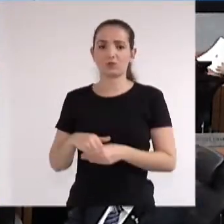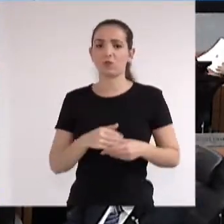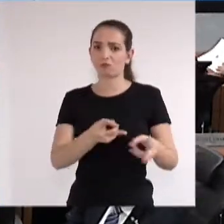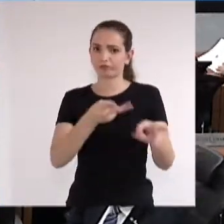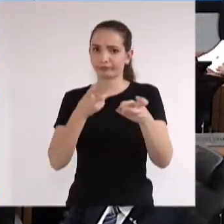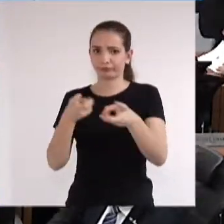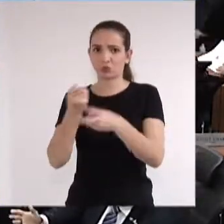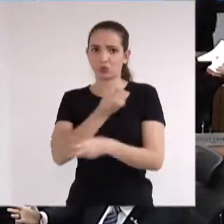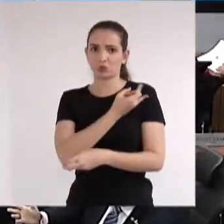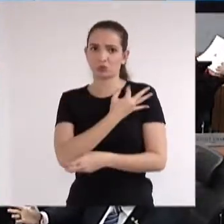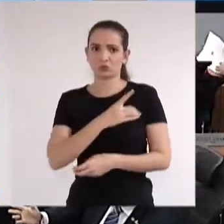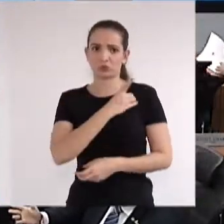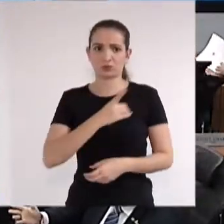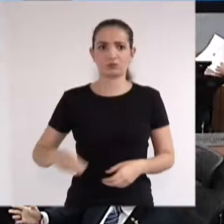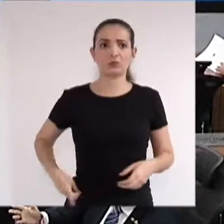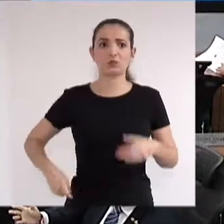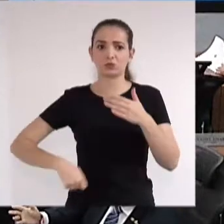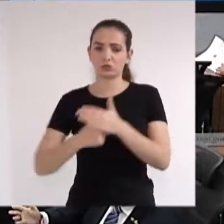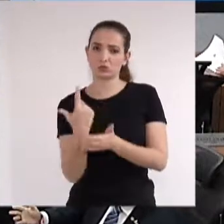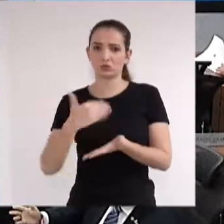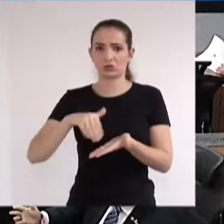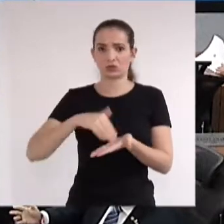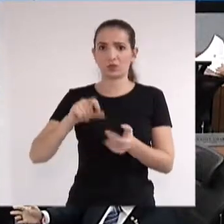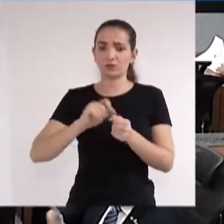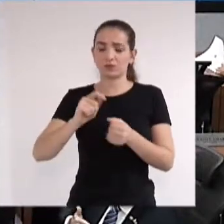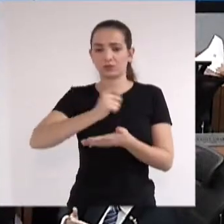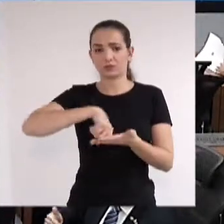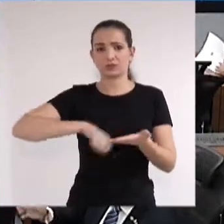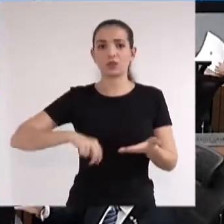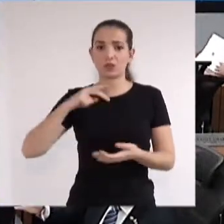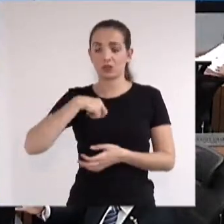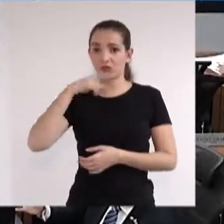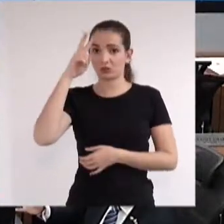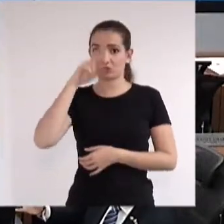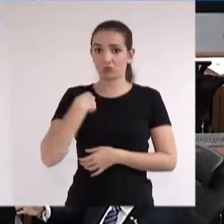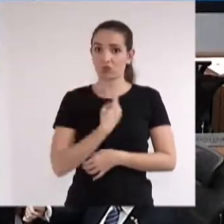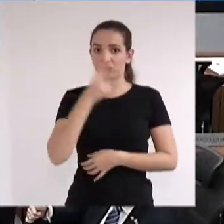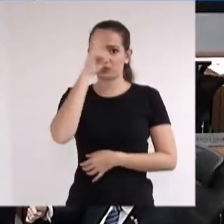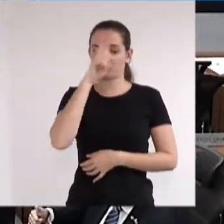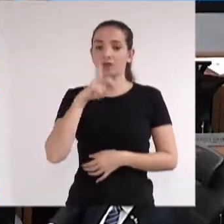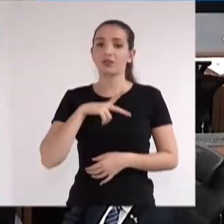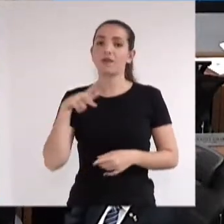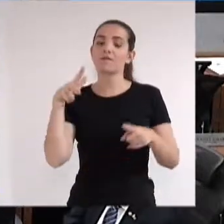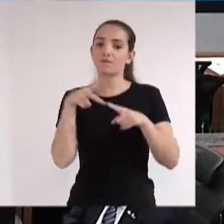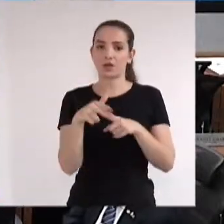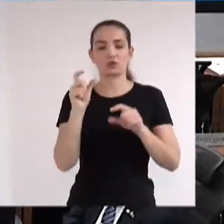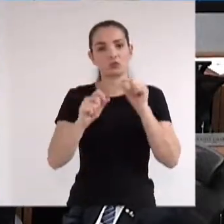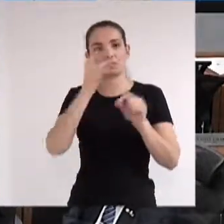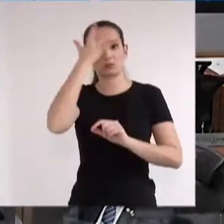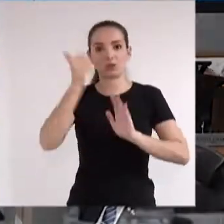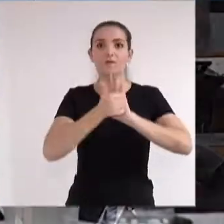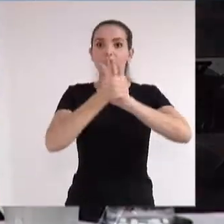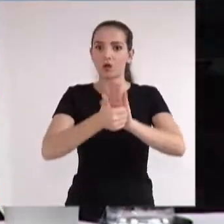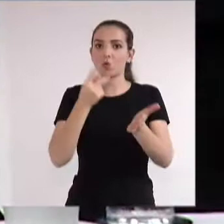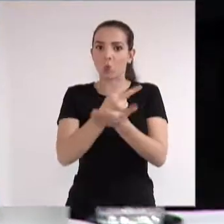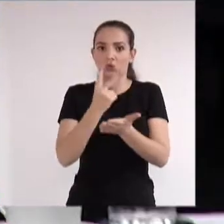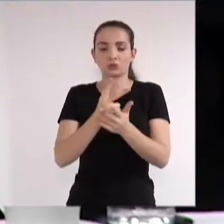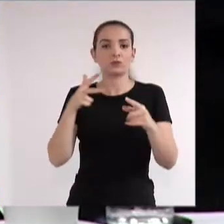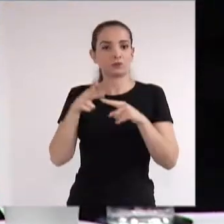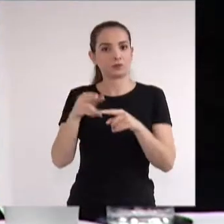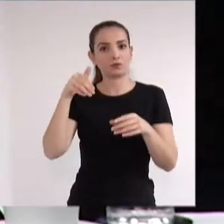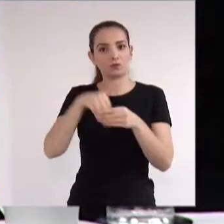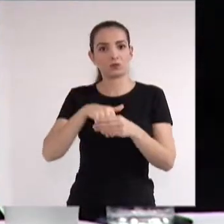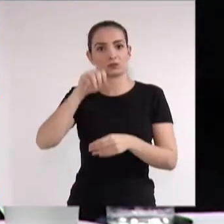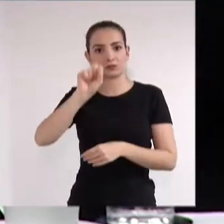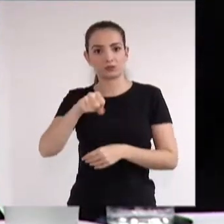ao segundo que proceda às devidas anotações. Lembrando, por se tratar de veto, os que são favoráveis à manutenção do veto devem